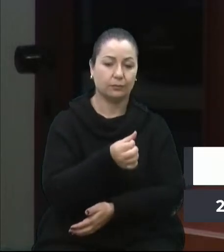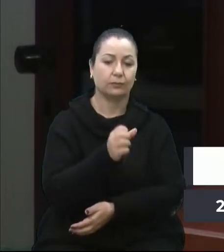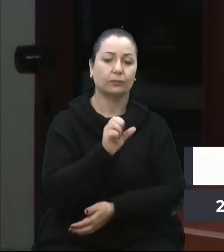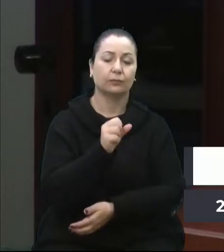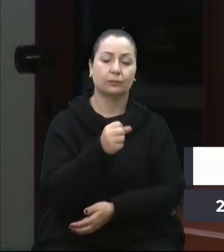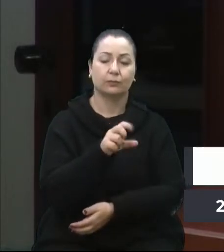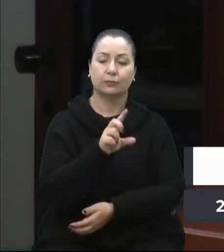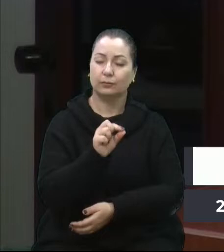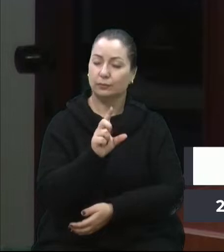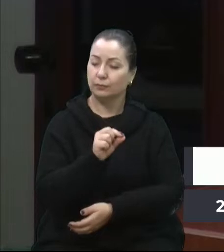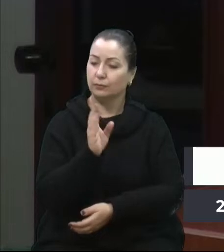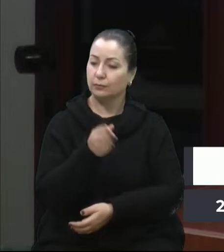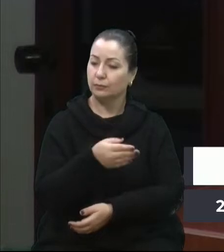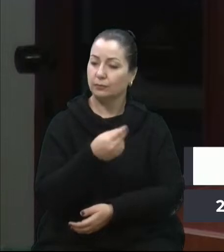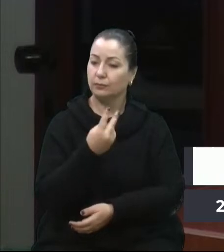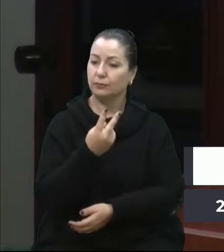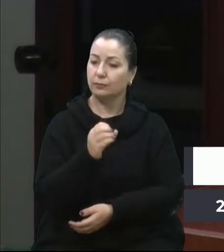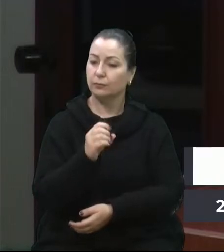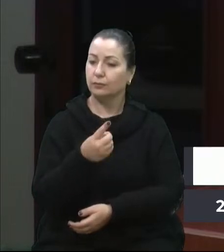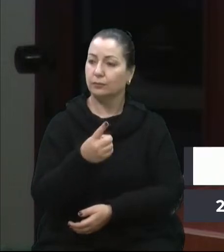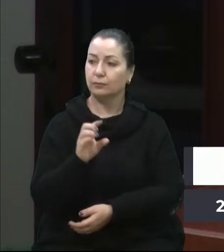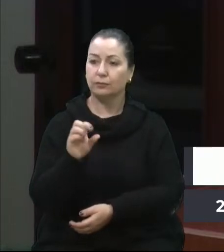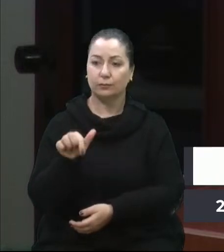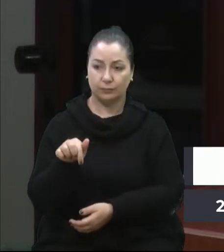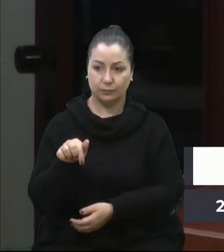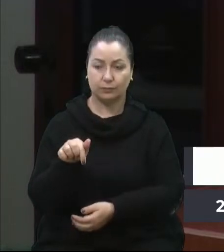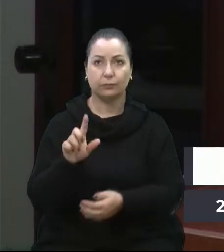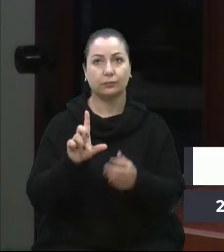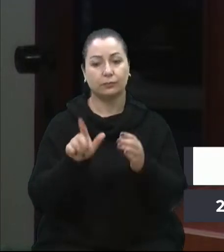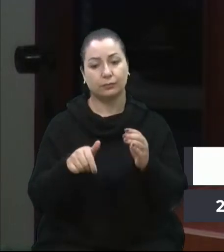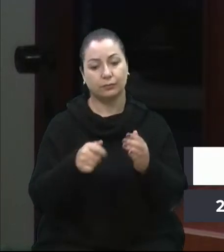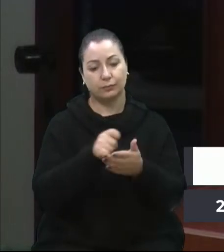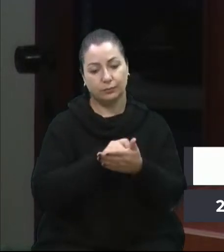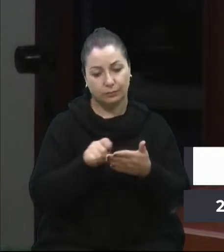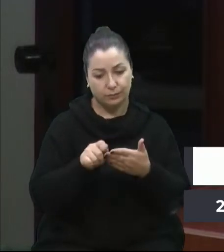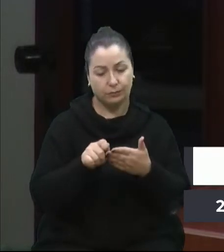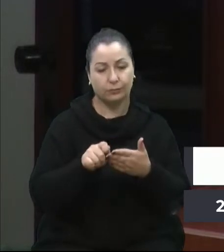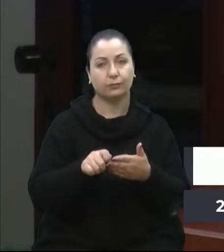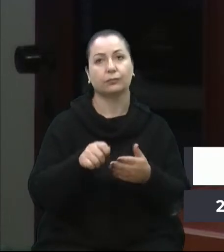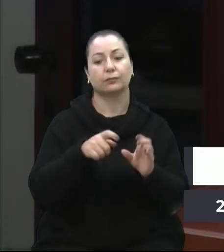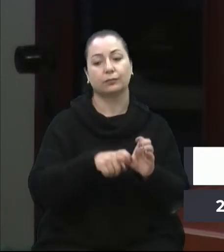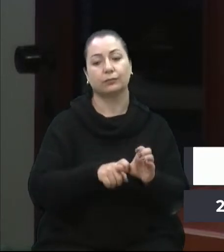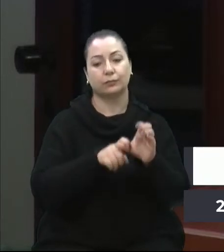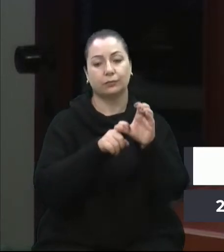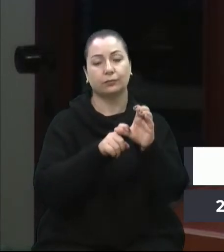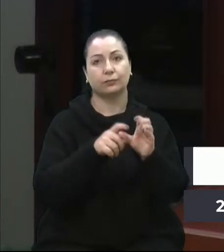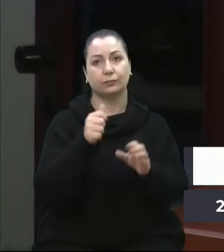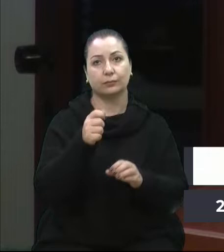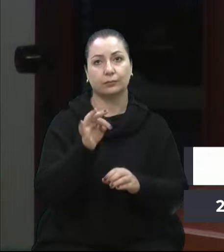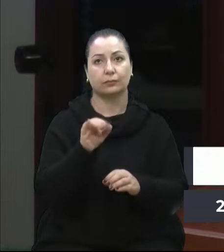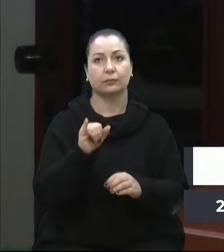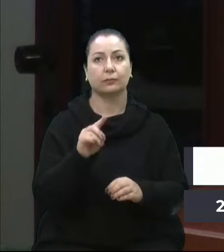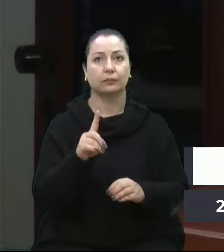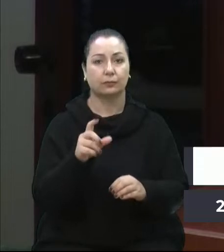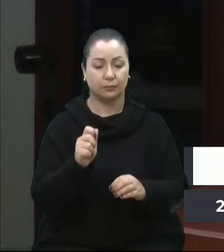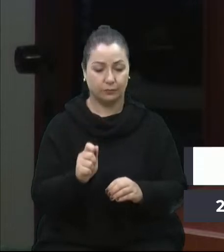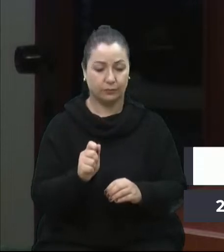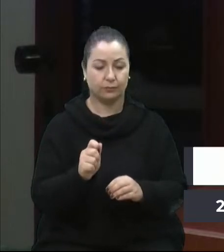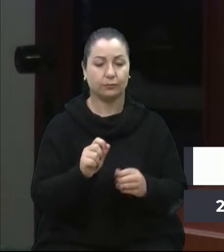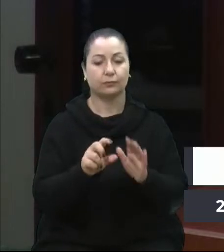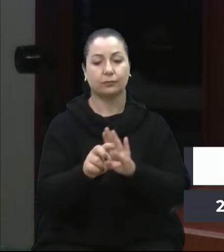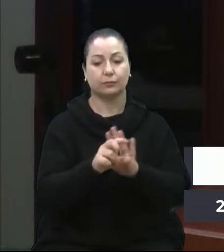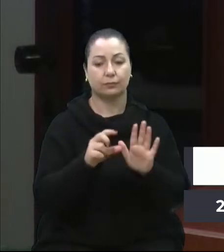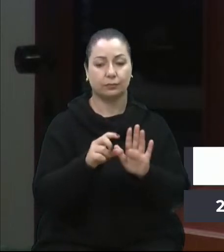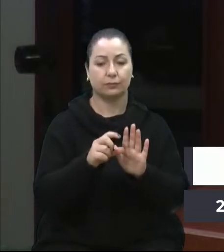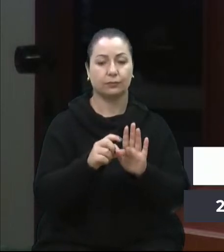6.810/2007, após sua inscrição em dívida ativa, em até 60 vezes, no termo do artigo 1º, parágrafo 2º e